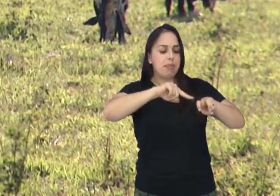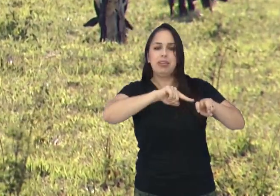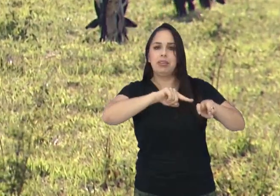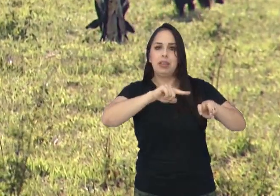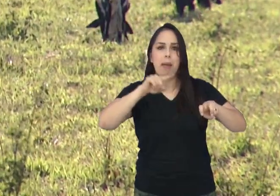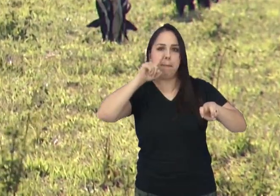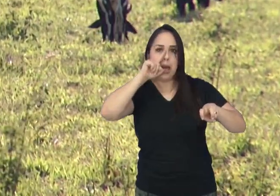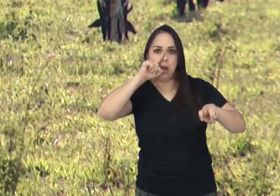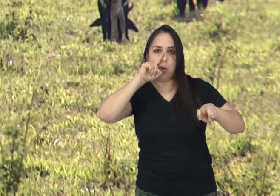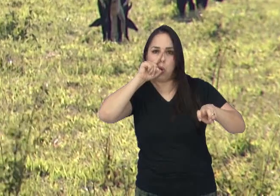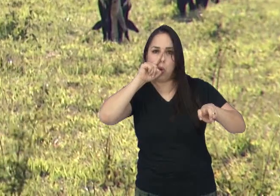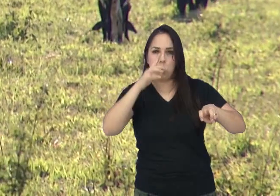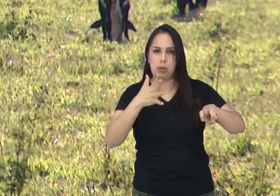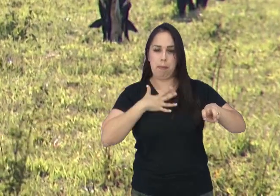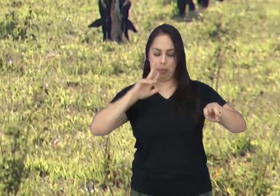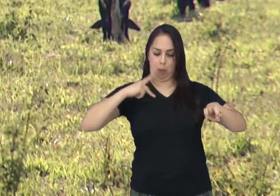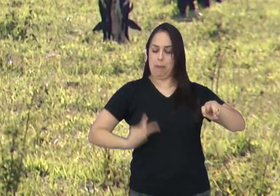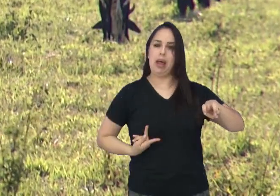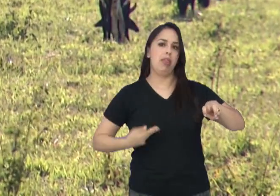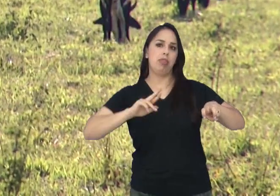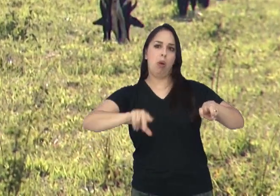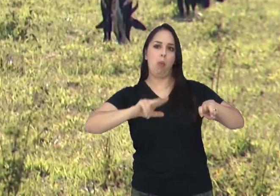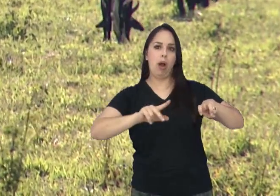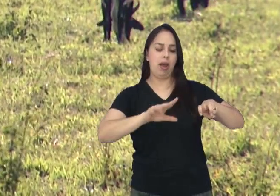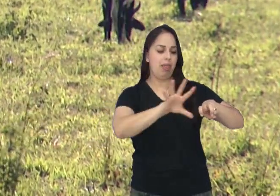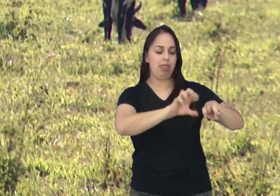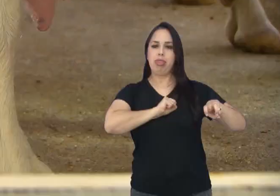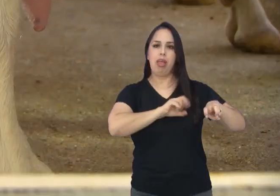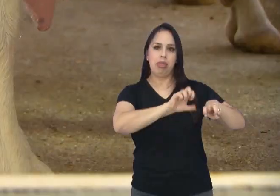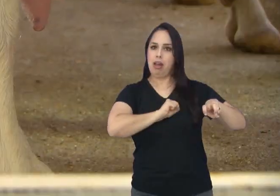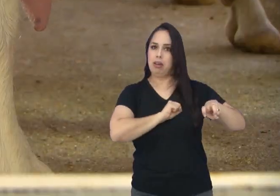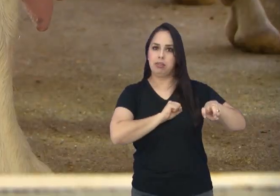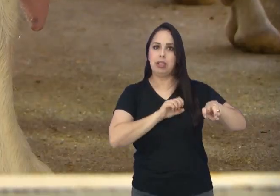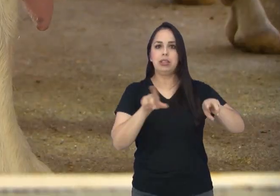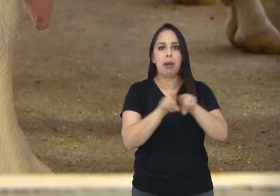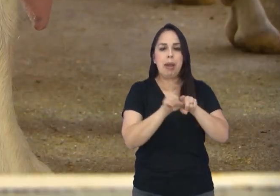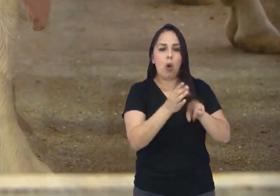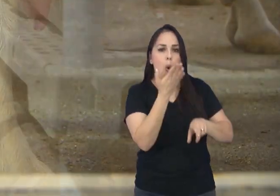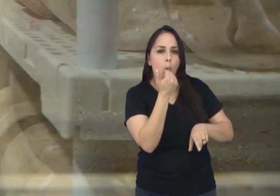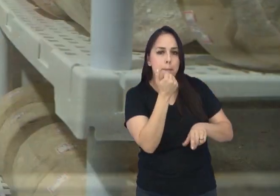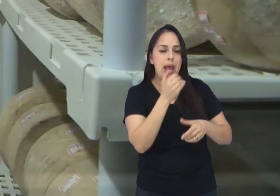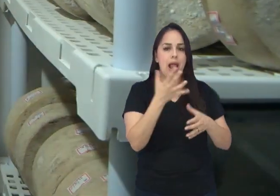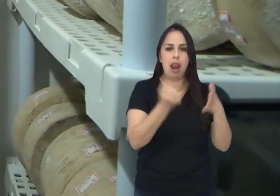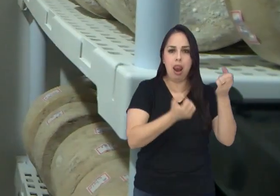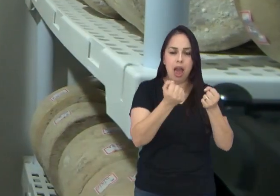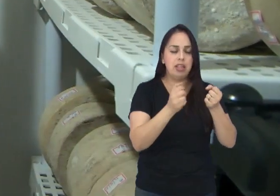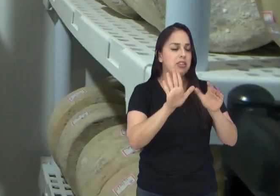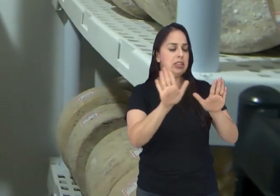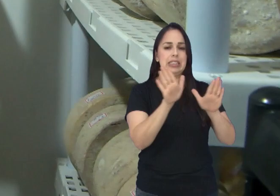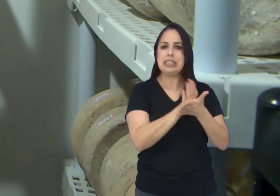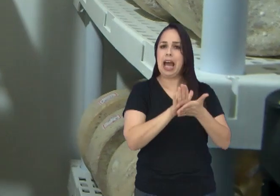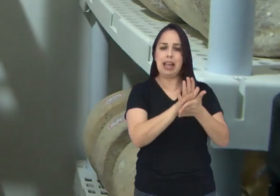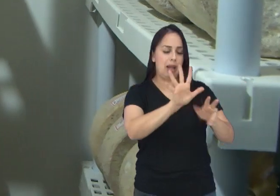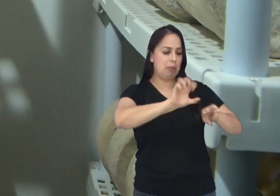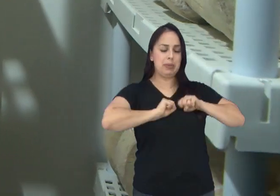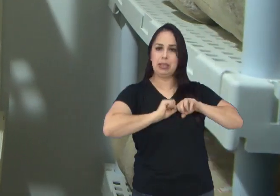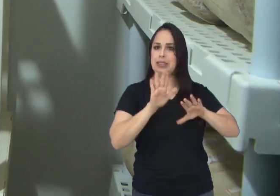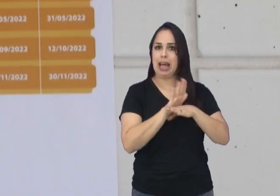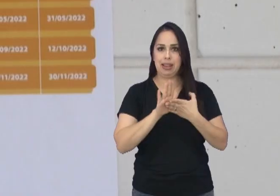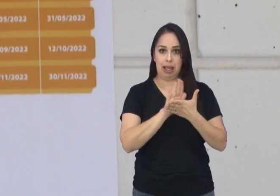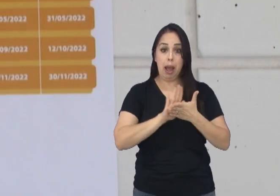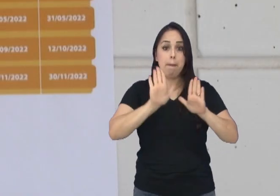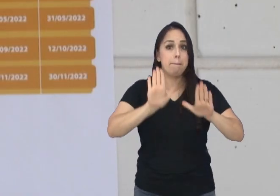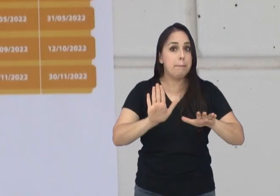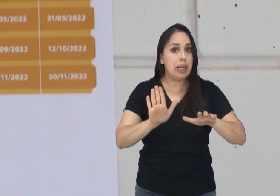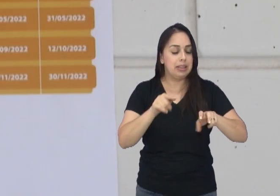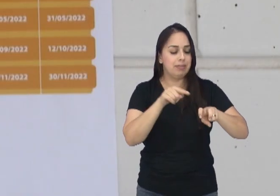risco para a saúde humana, não sendo transmitida pelo consumo de carne, leite ou qualquer derivado de animais infectados. No